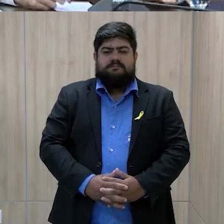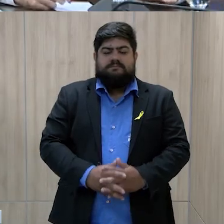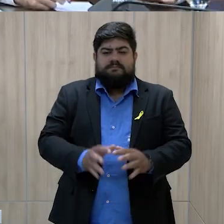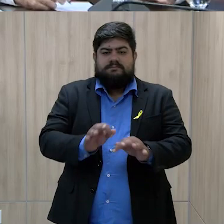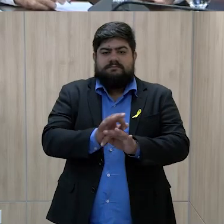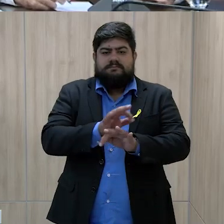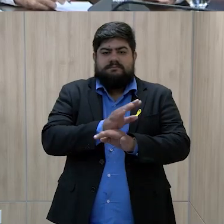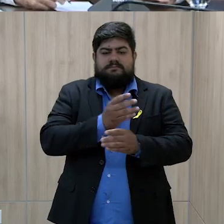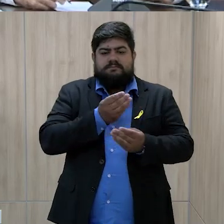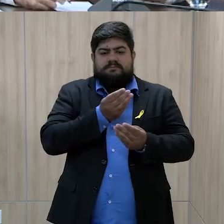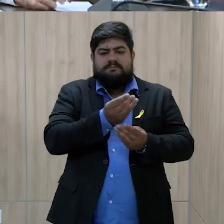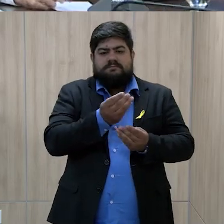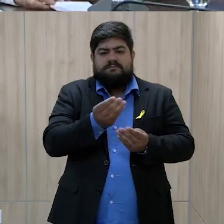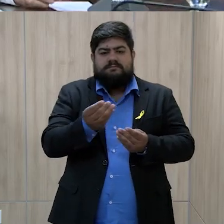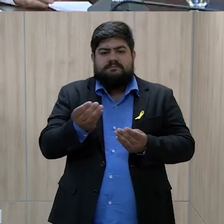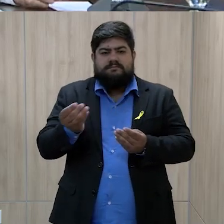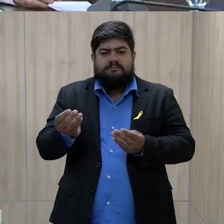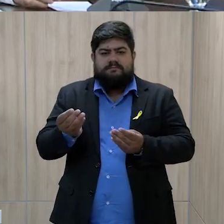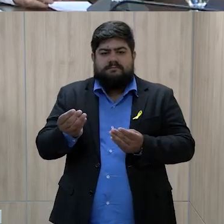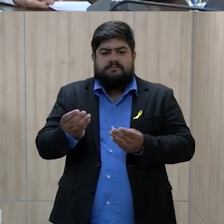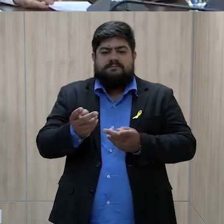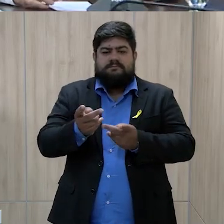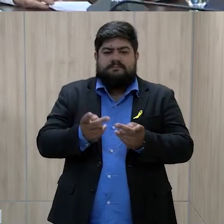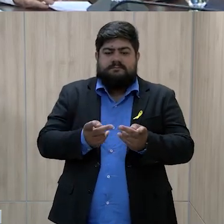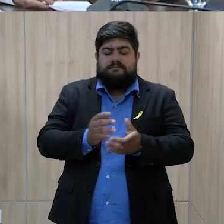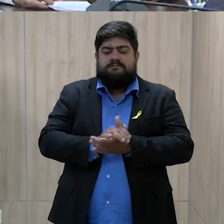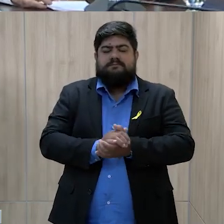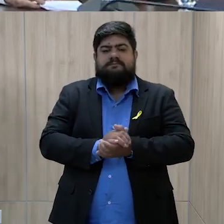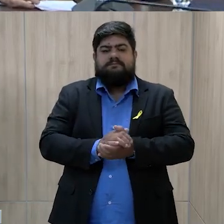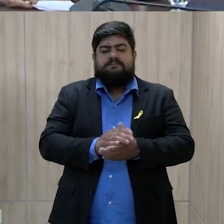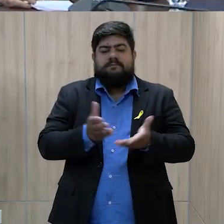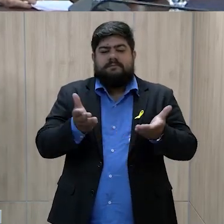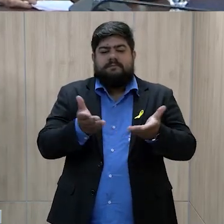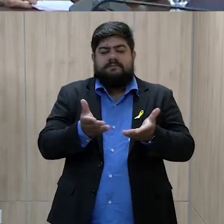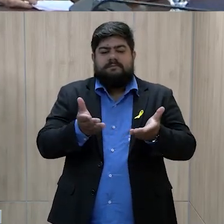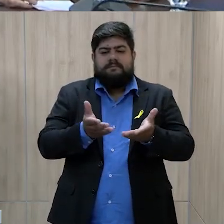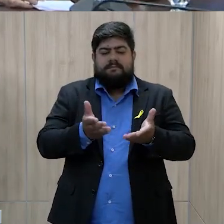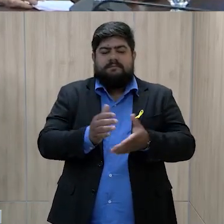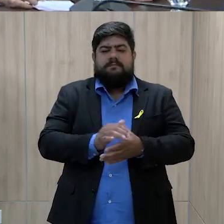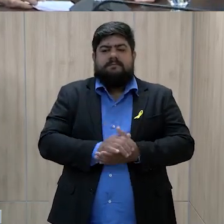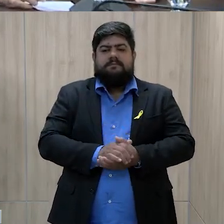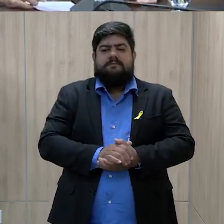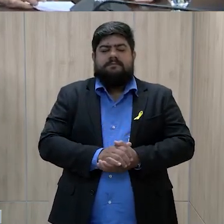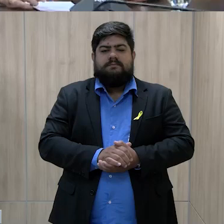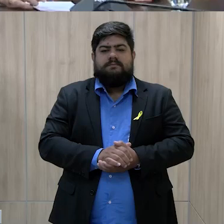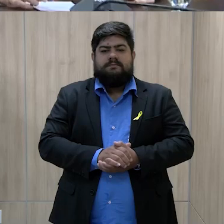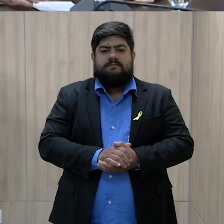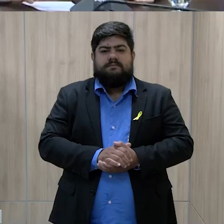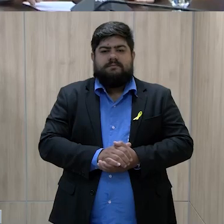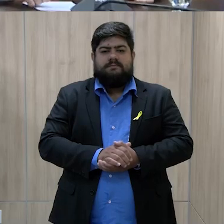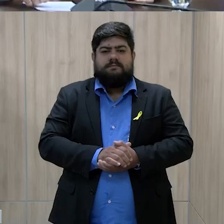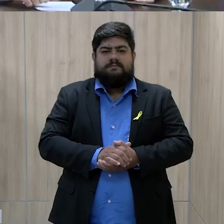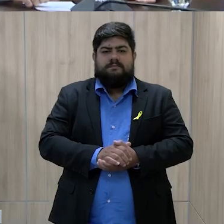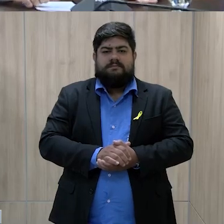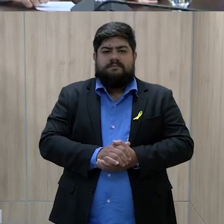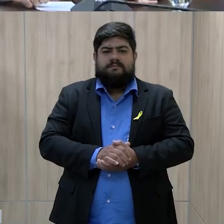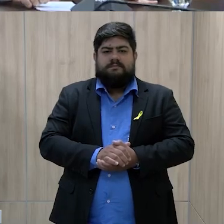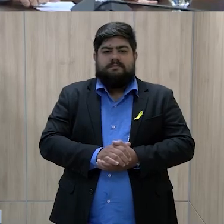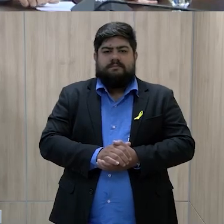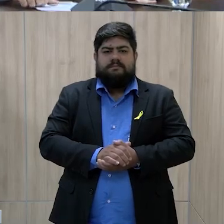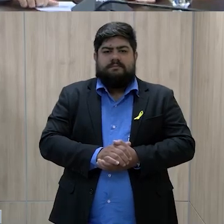nós concluímos aqui a distribuição dos projetos e agora nós vamos passar